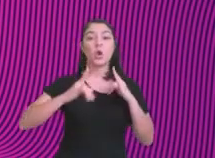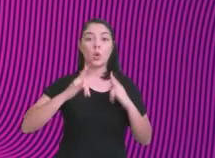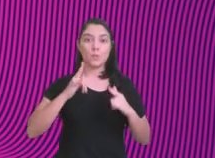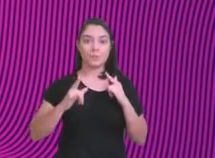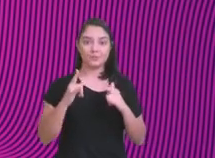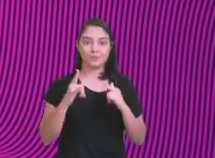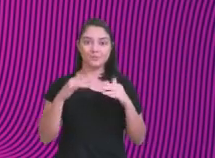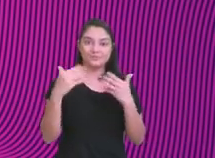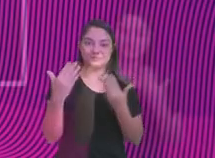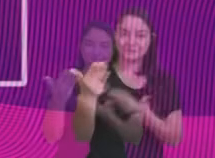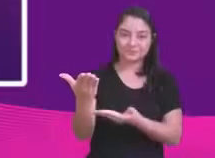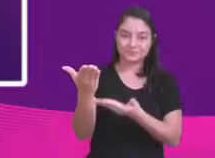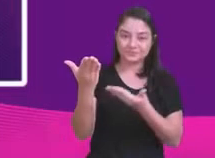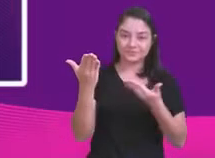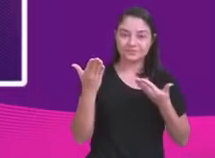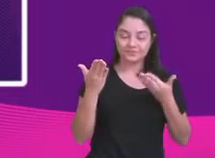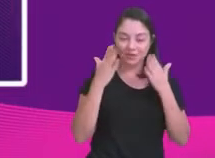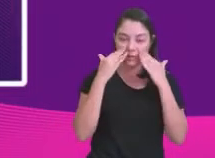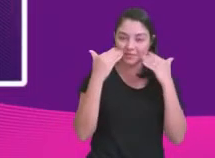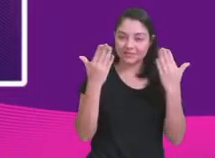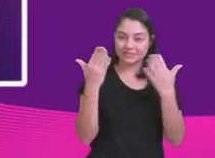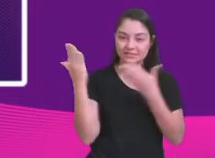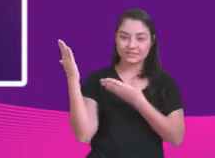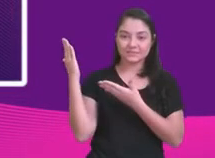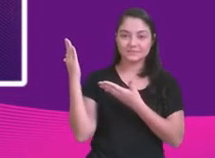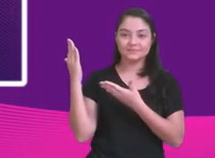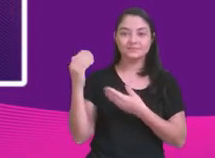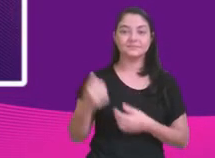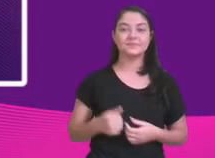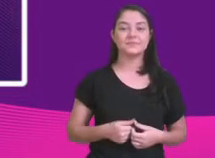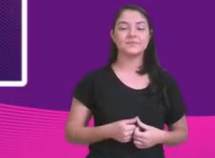apresentação e...